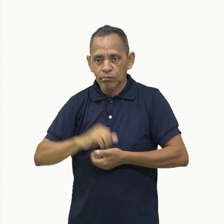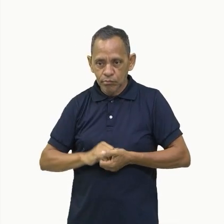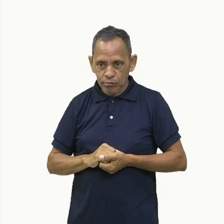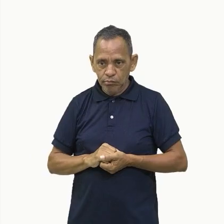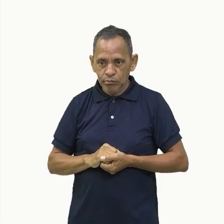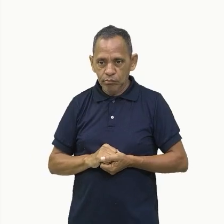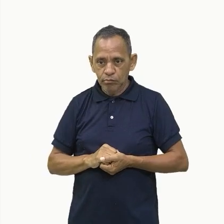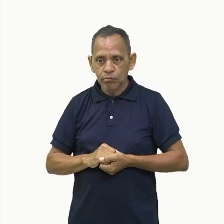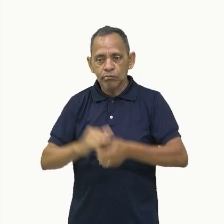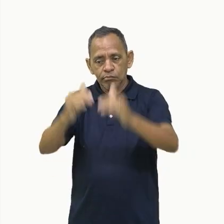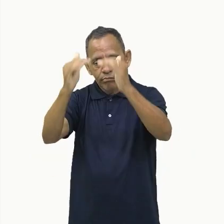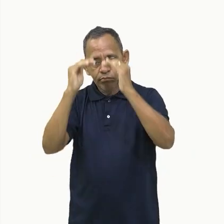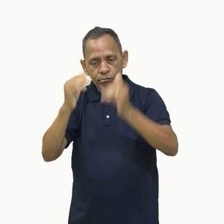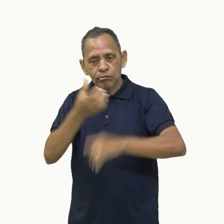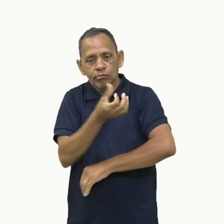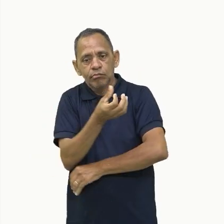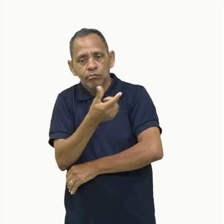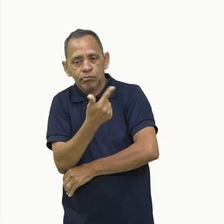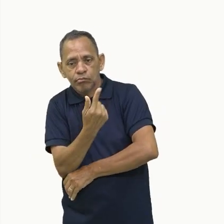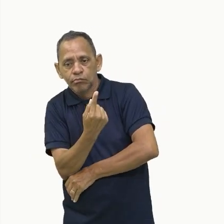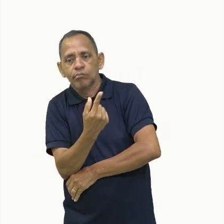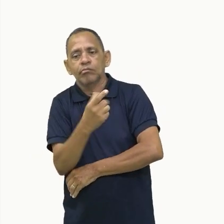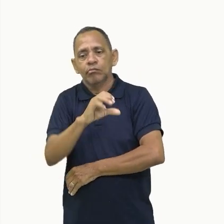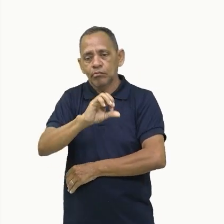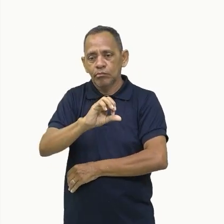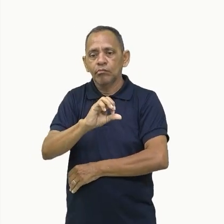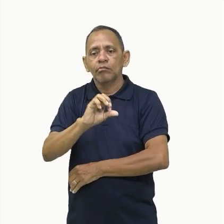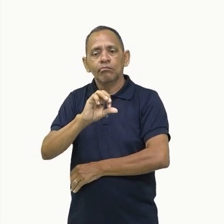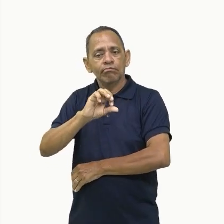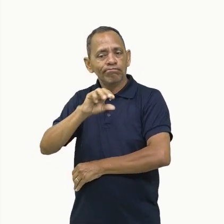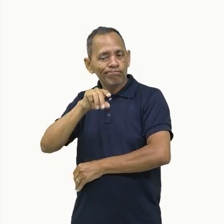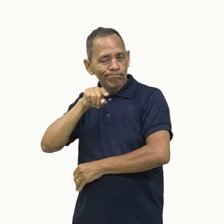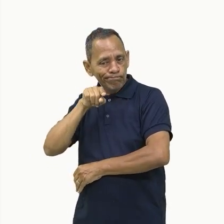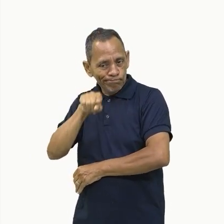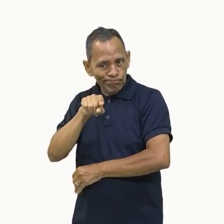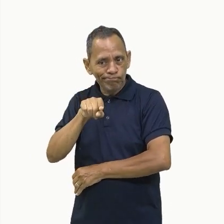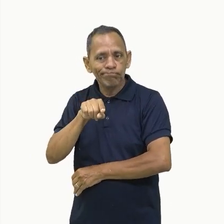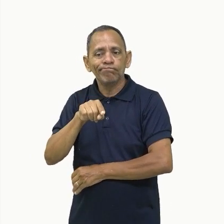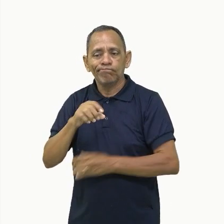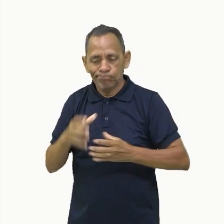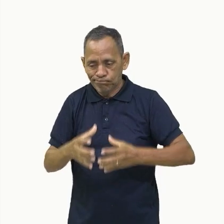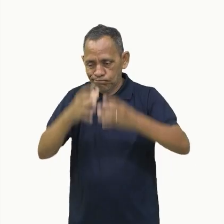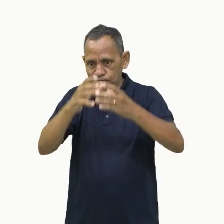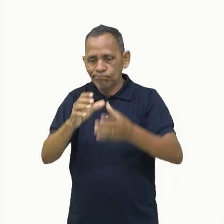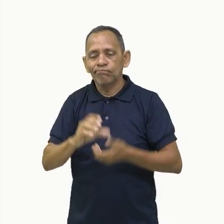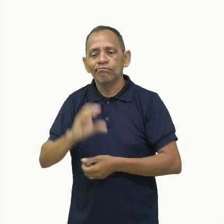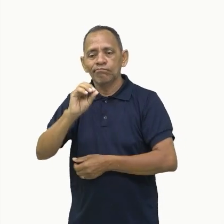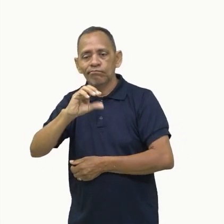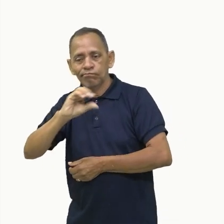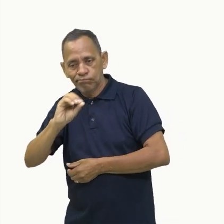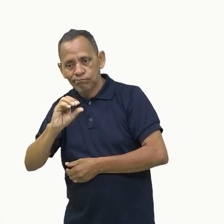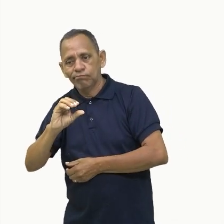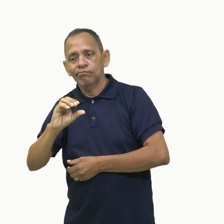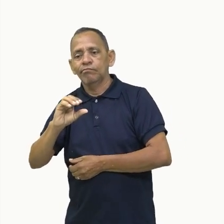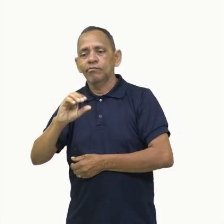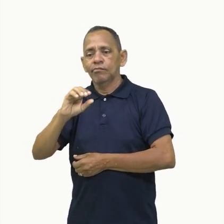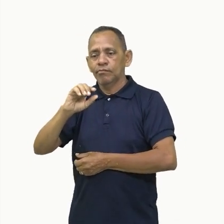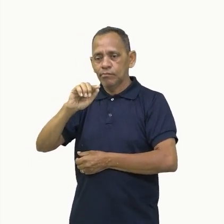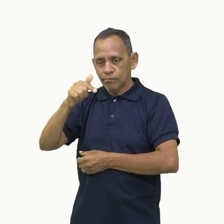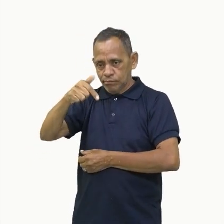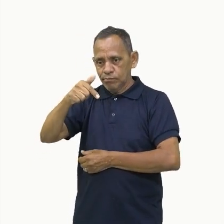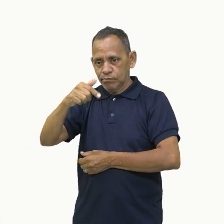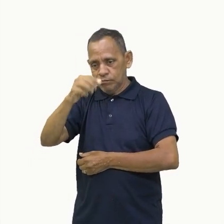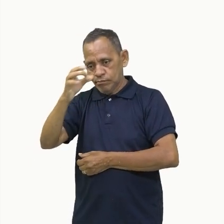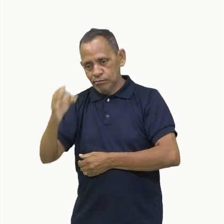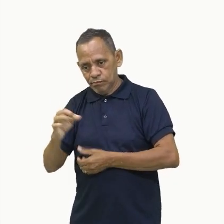Com 619 mil barris por dia, isso significa 0,7%. O Equador e o Peru